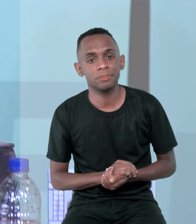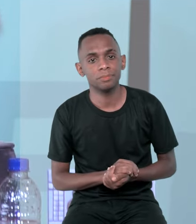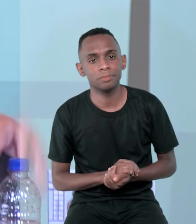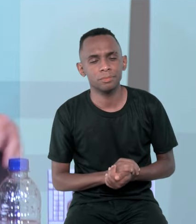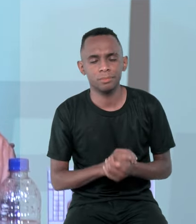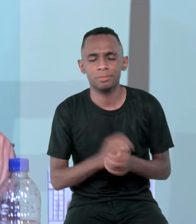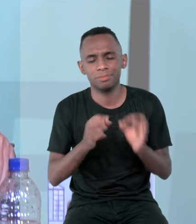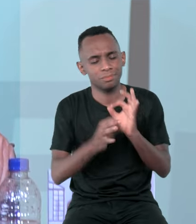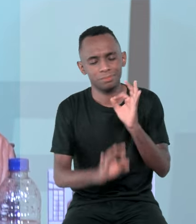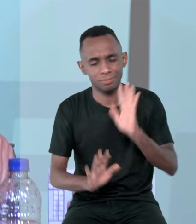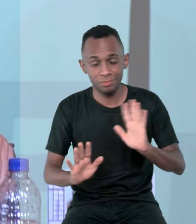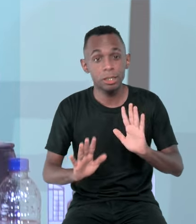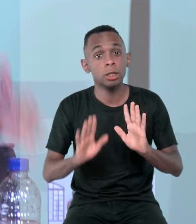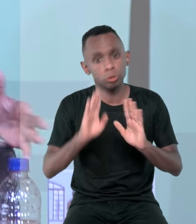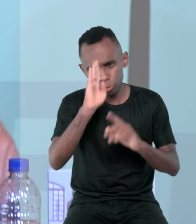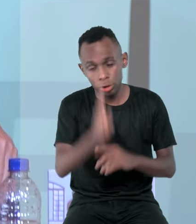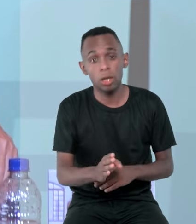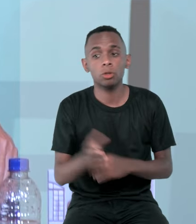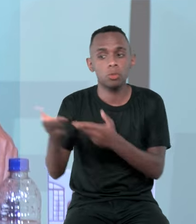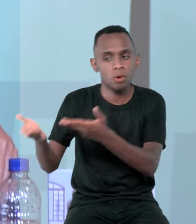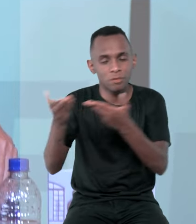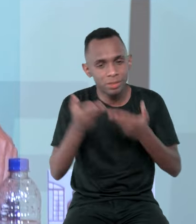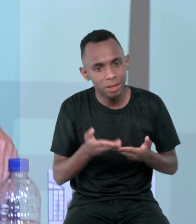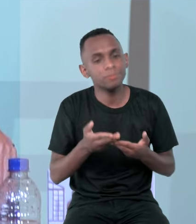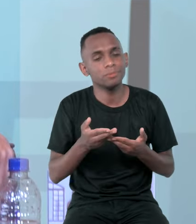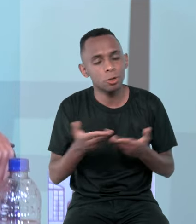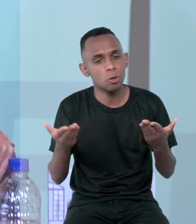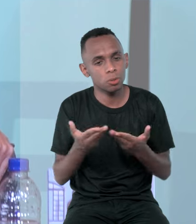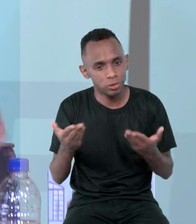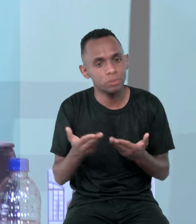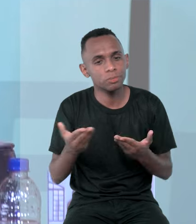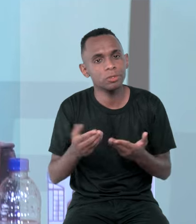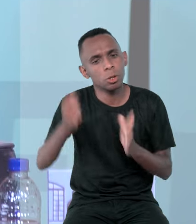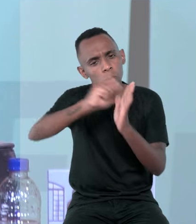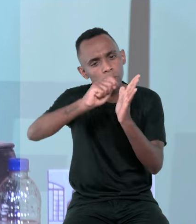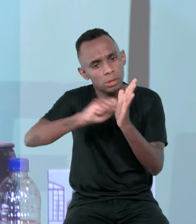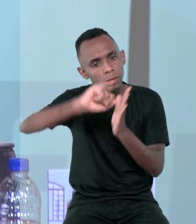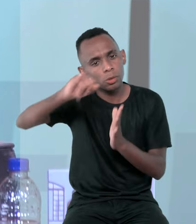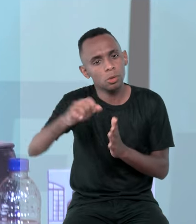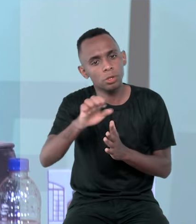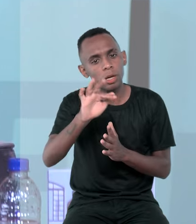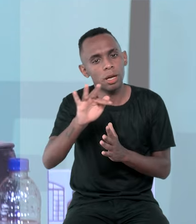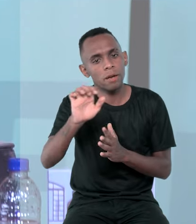Sem mais delongas, eu gostaria de chamar, então, o nosso convidado hoje, o escritor